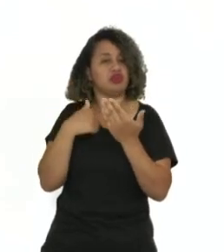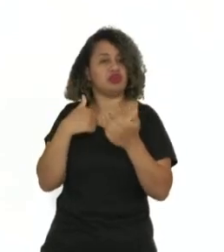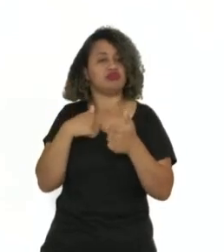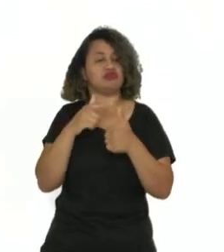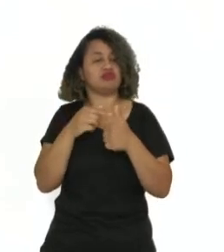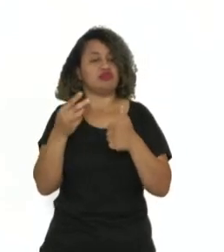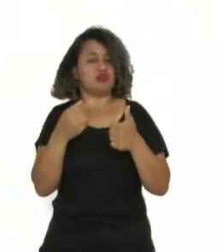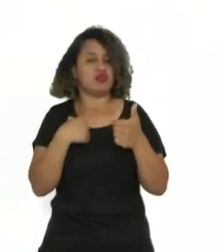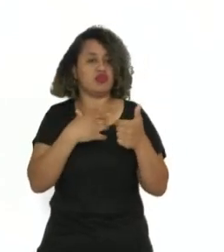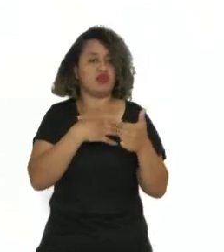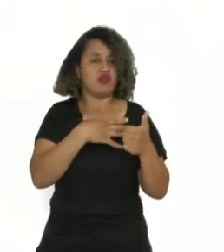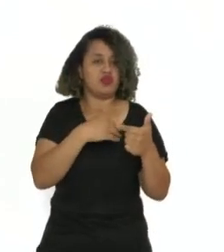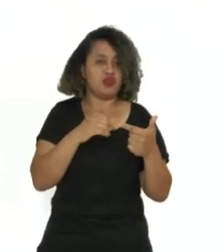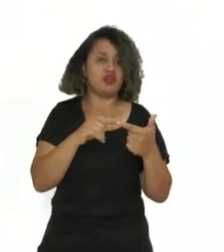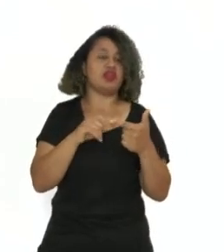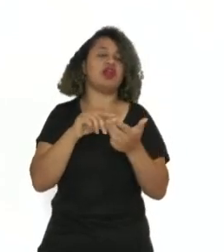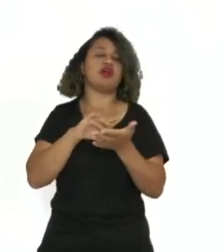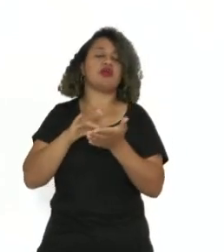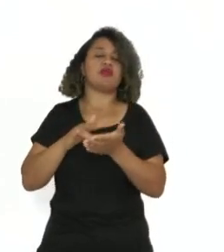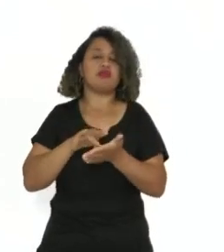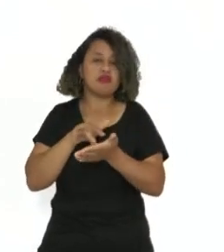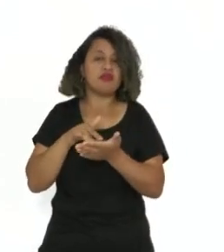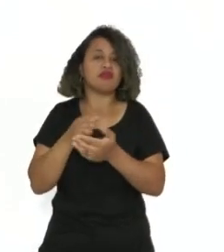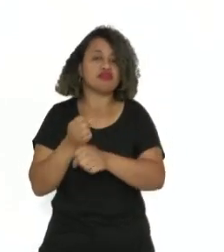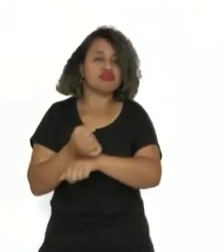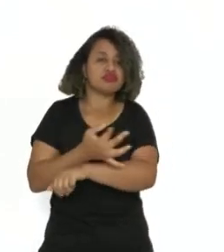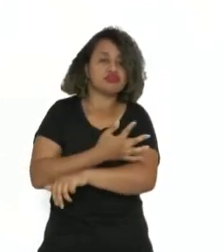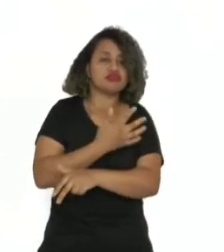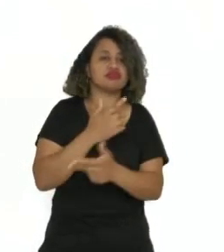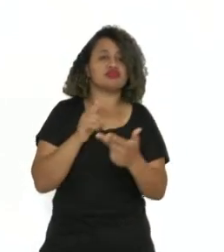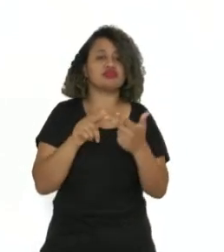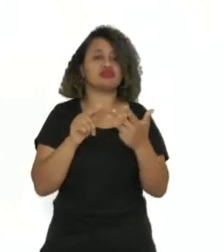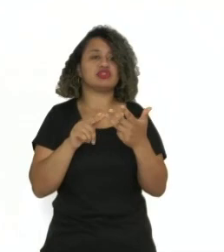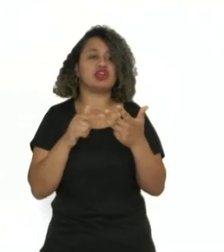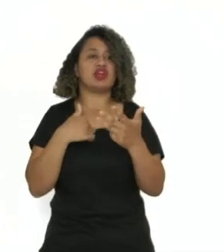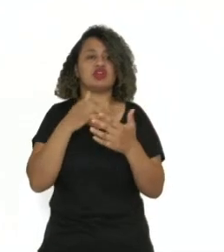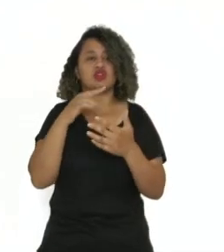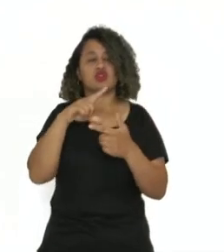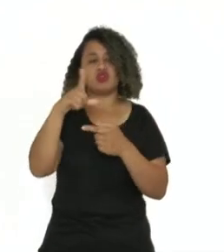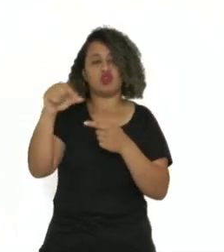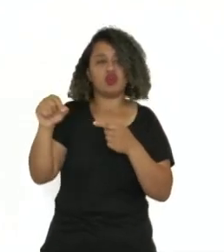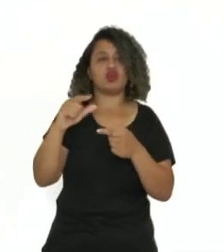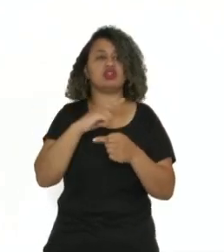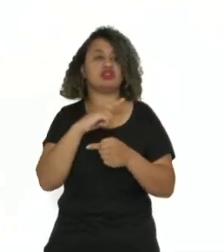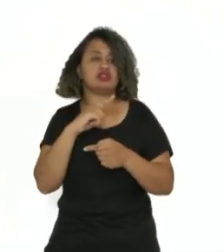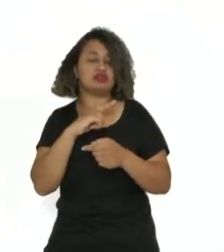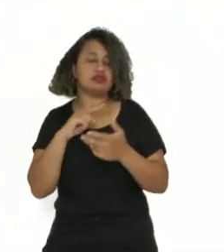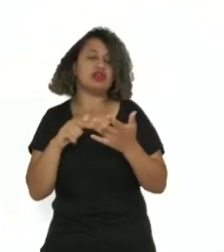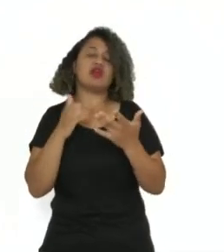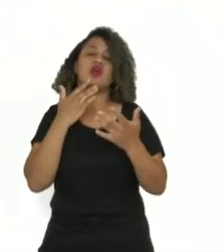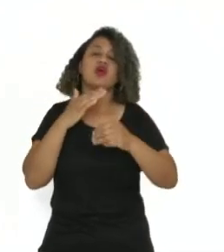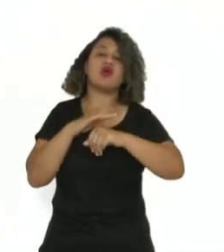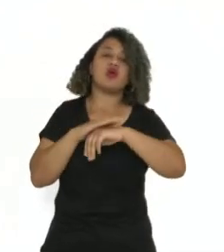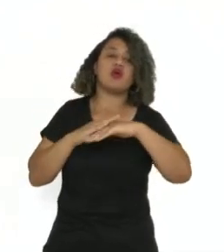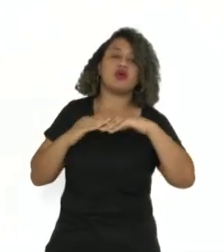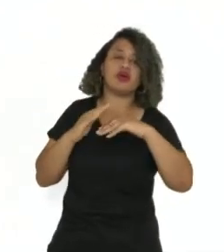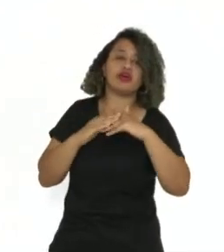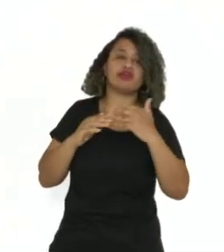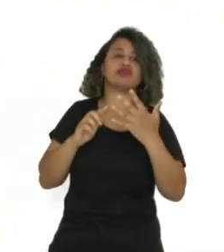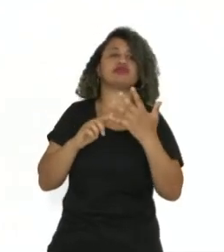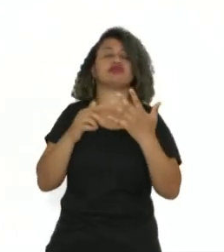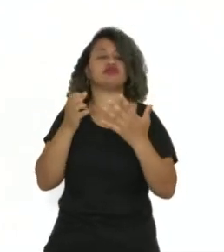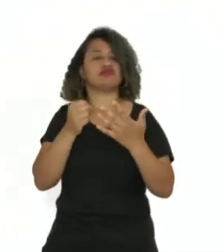Terceiro Filho, Balé das Emoções, A Dona das Folhas, A Cor da Ternura, Leite